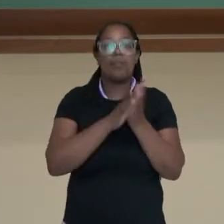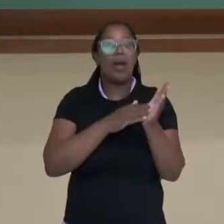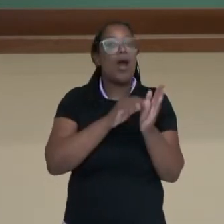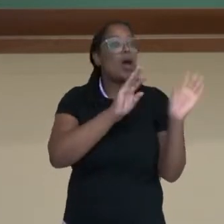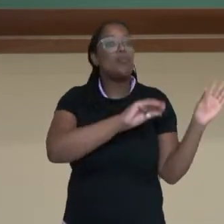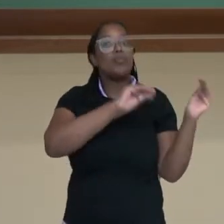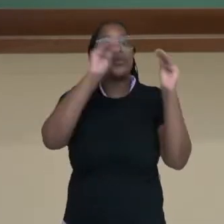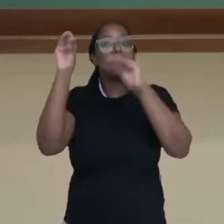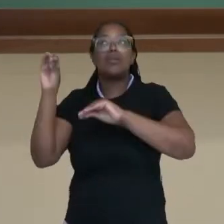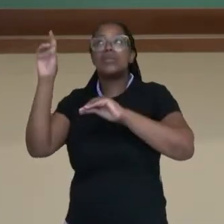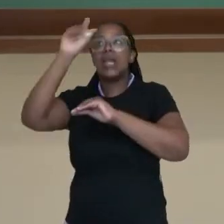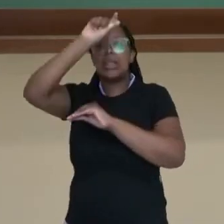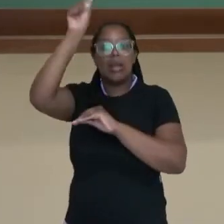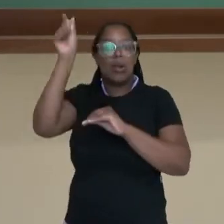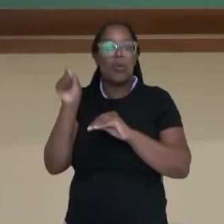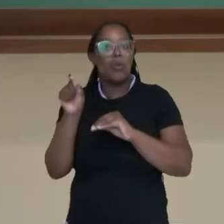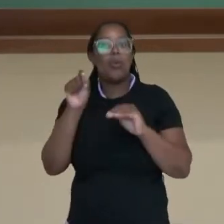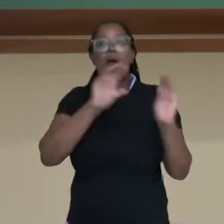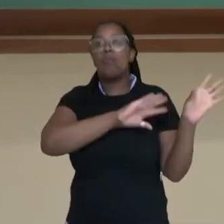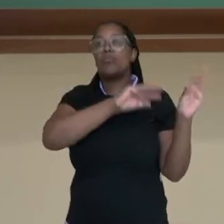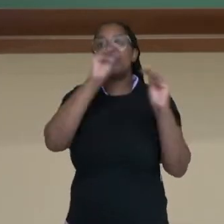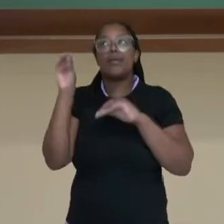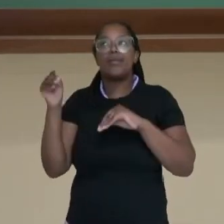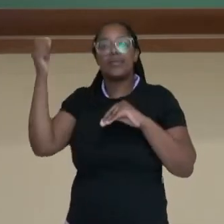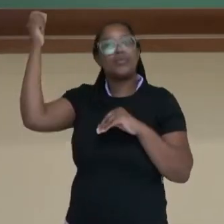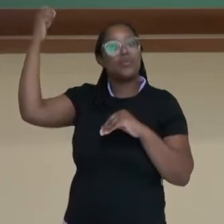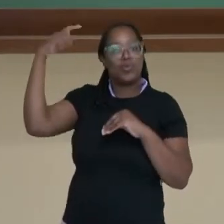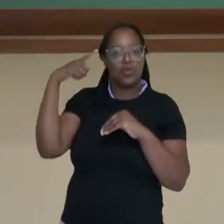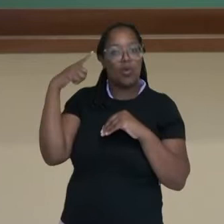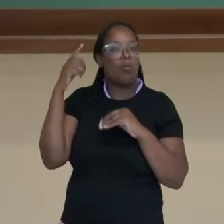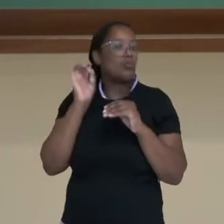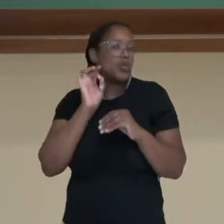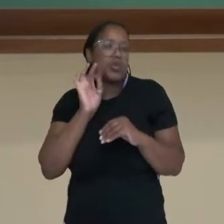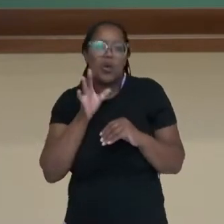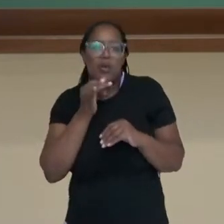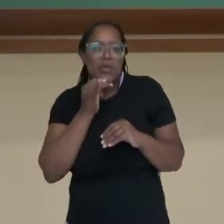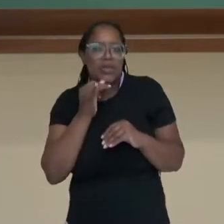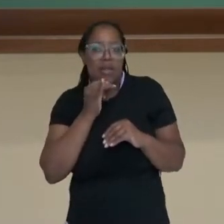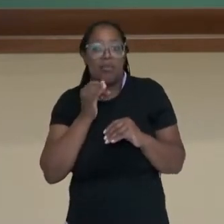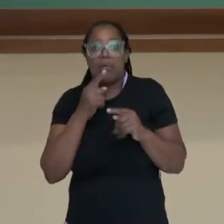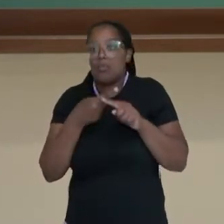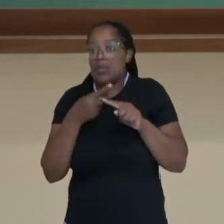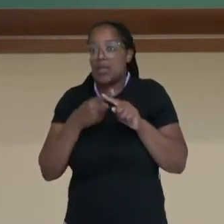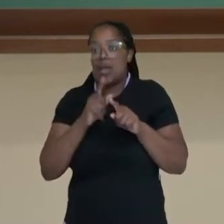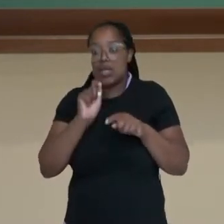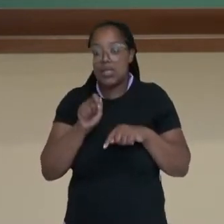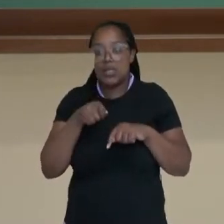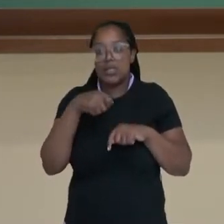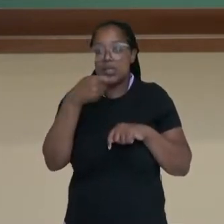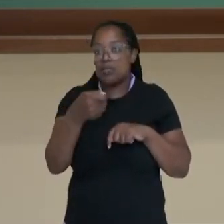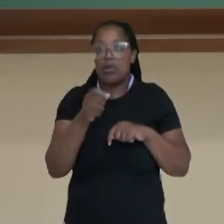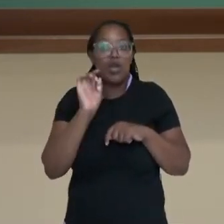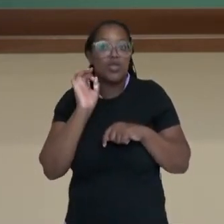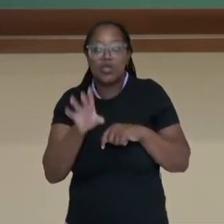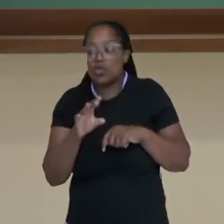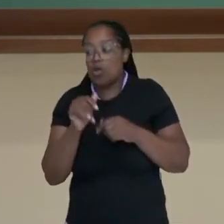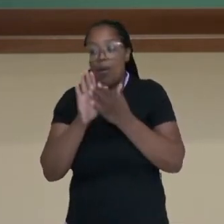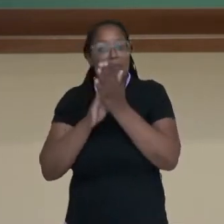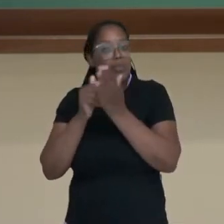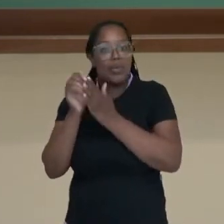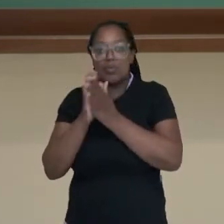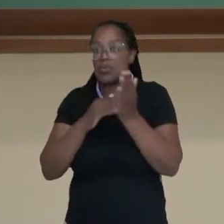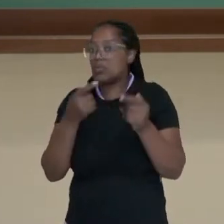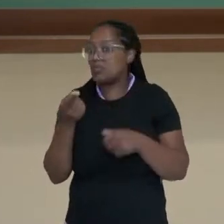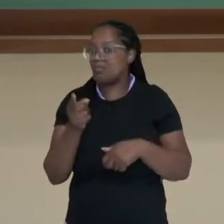rituais diferentes. Então, a gente não pode falar também que esses símbolos, eles são só uma questão estética, né?